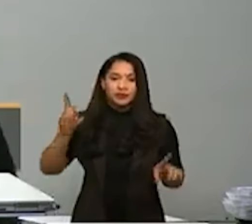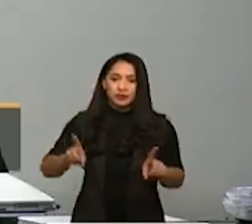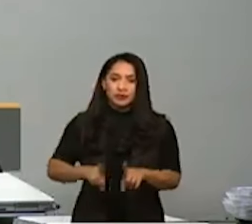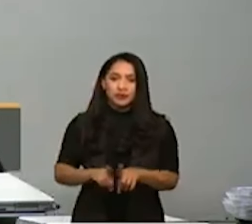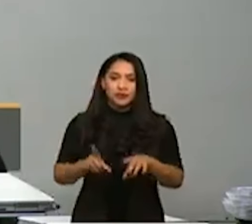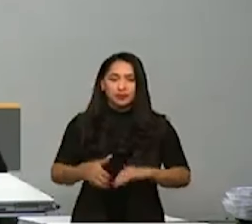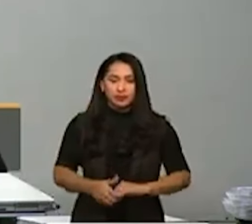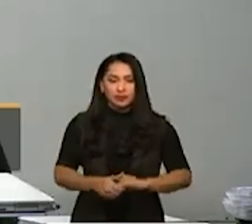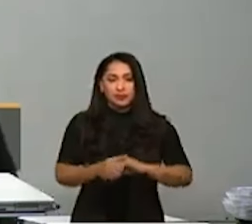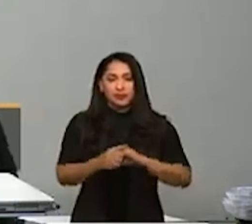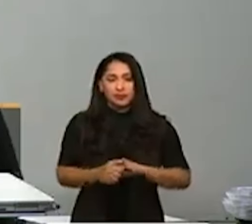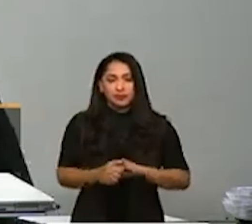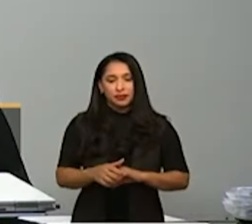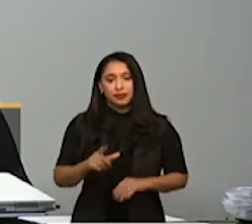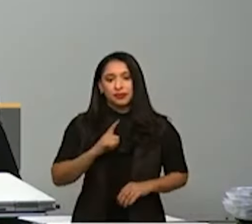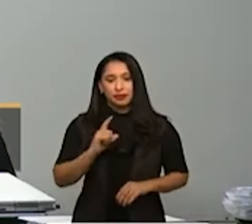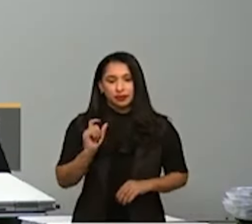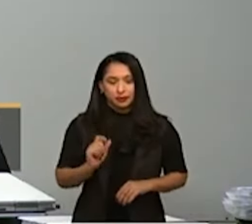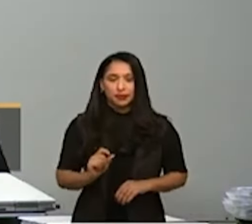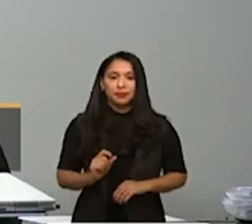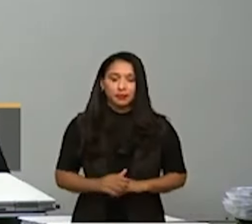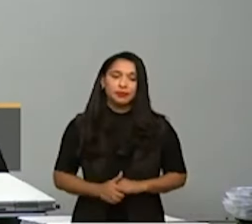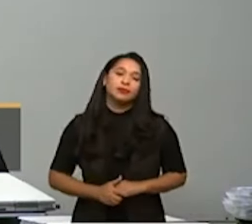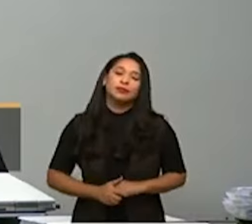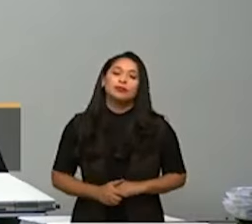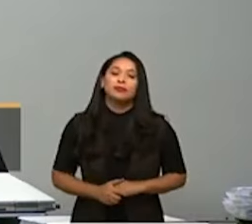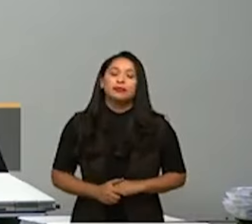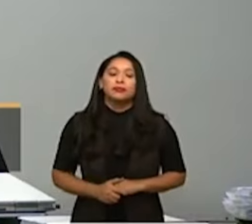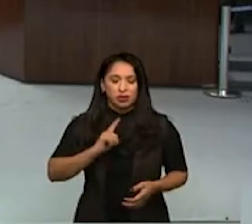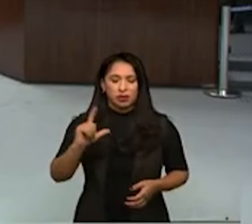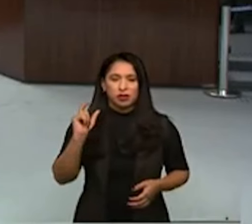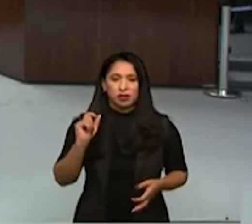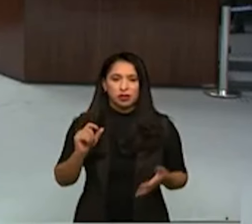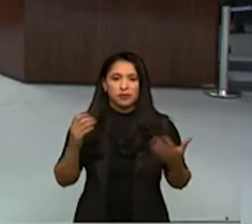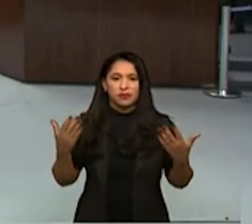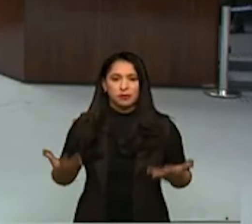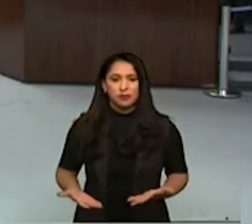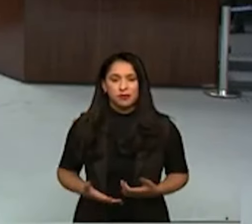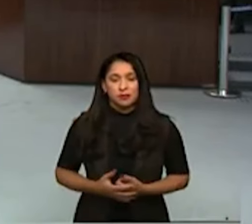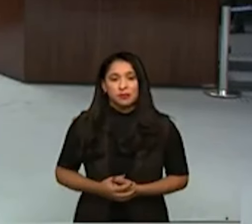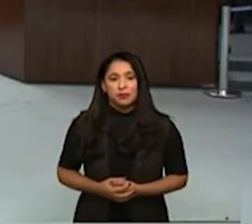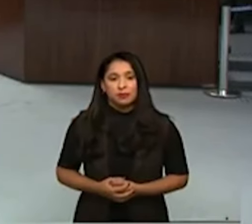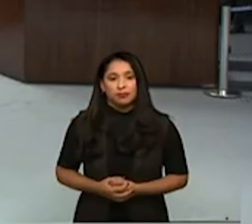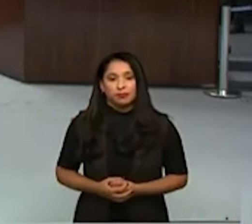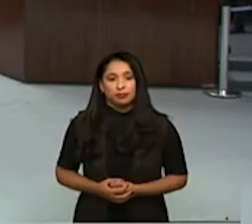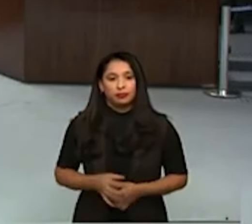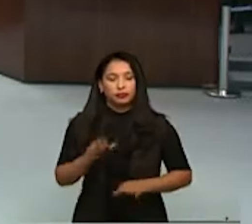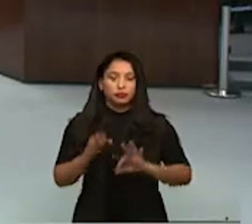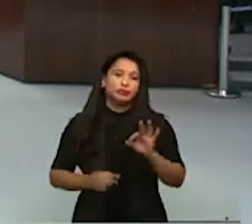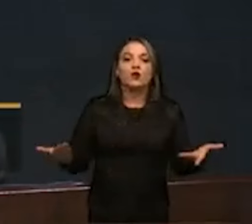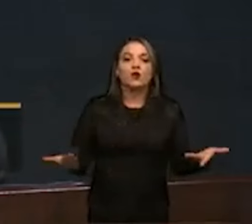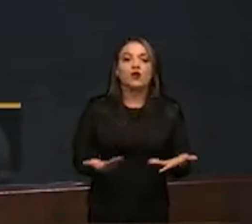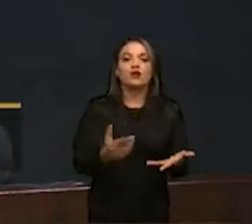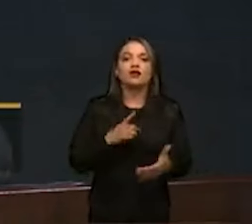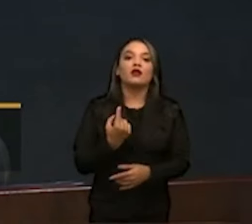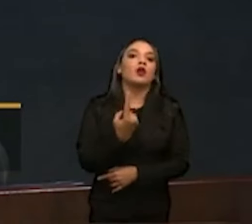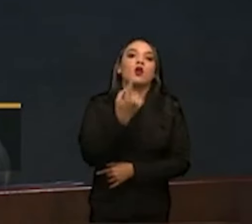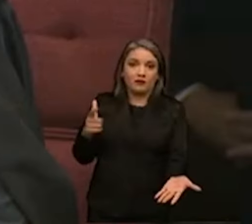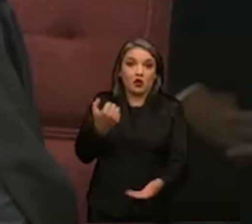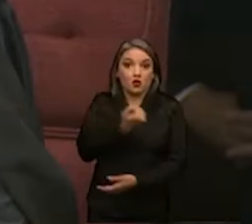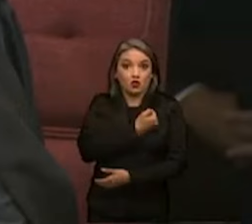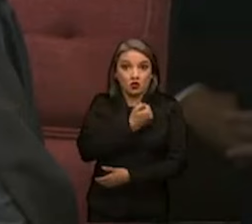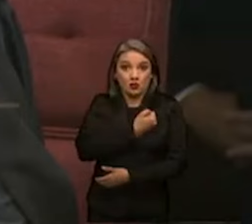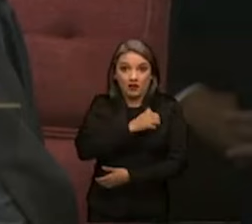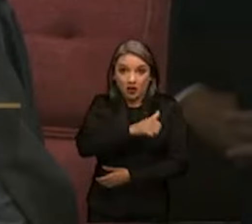primeiro a votar o Ministro Alexandre de Moraes foi acompanhado integralmente pelos outros quatro ministros do colegiado Flávio